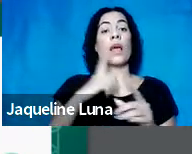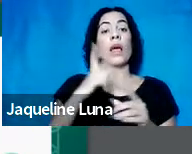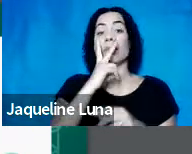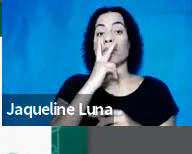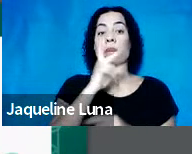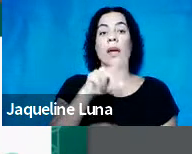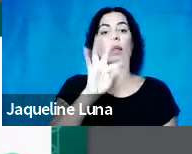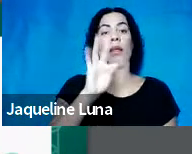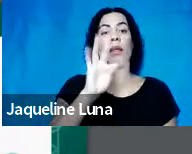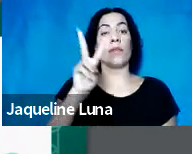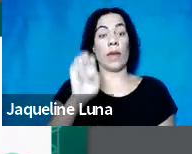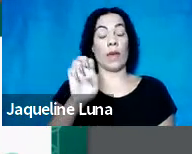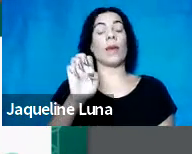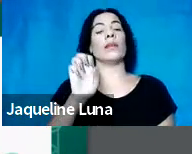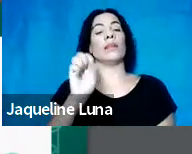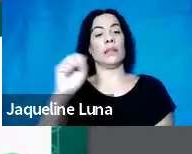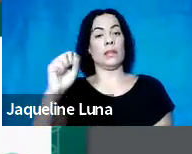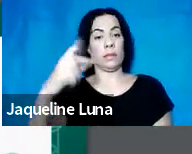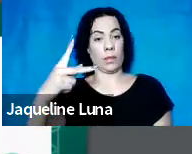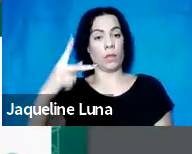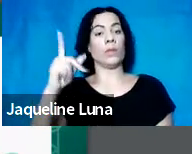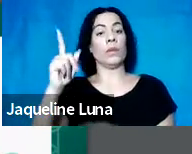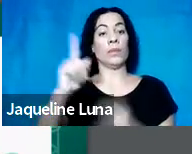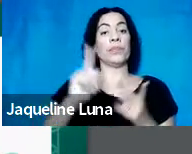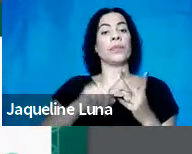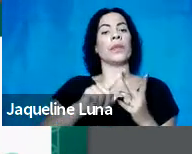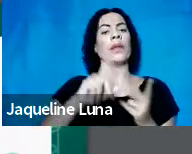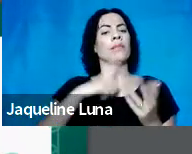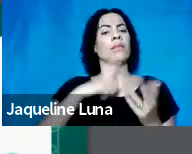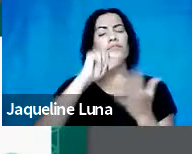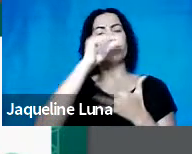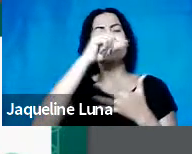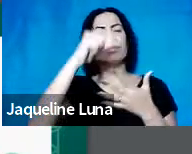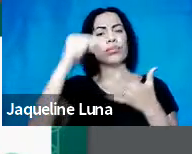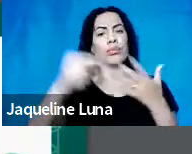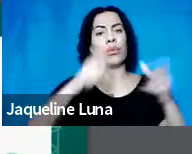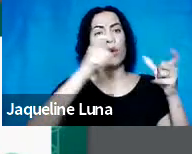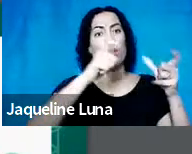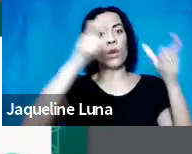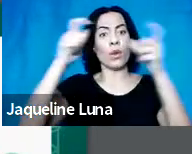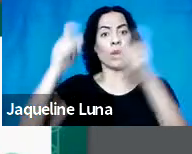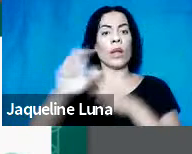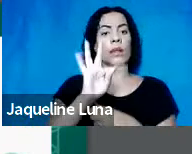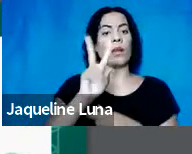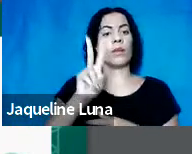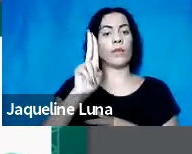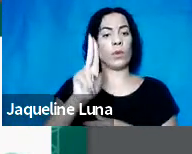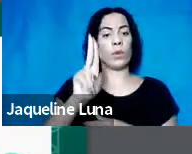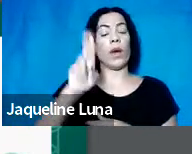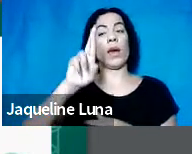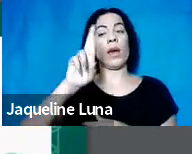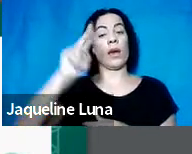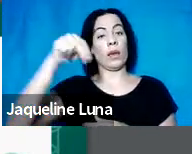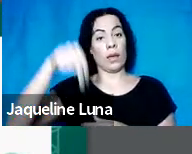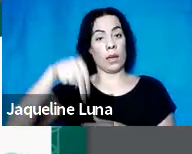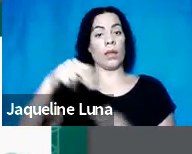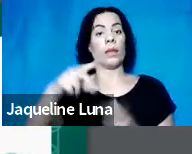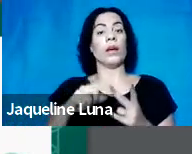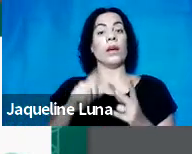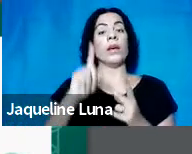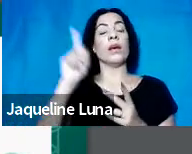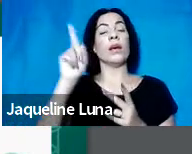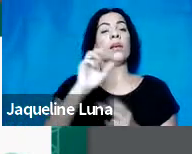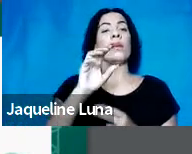TVE do Espírito Santo, também Pública Estadual. No Rio Grande do Norte, a TVU do Rio Grande do Norte, ligada ao UFRN. No Ceará, a